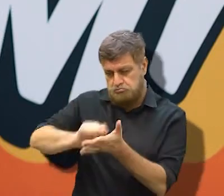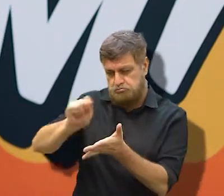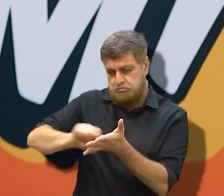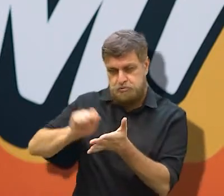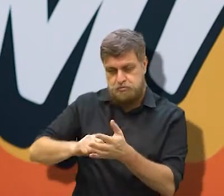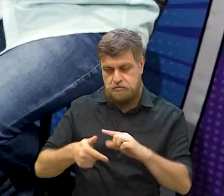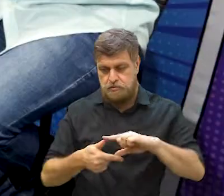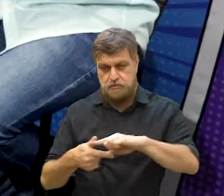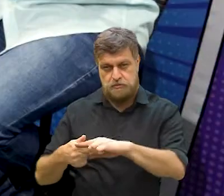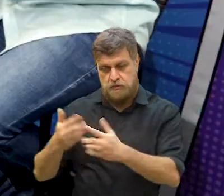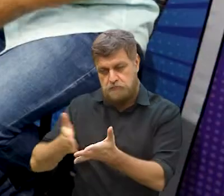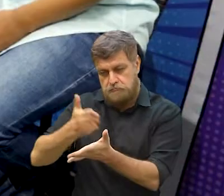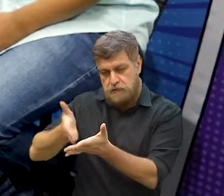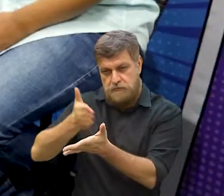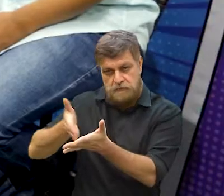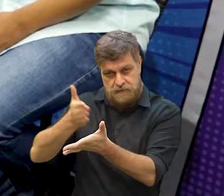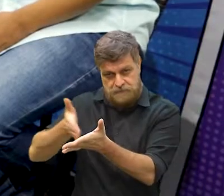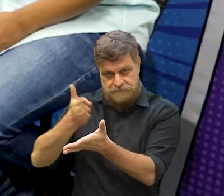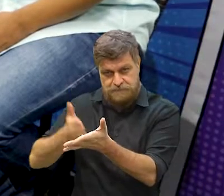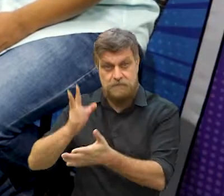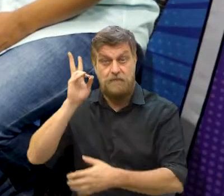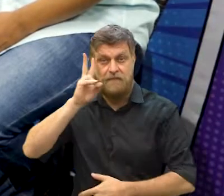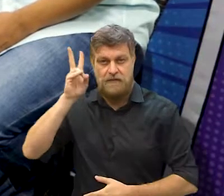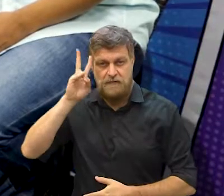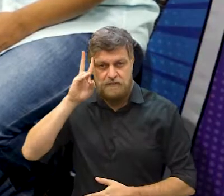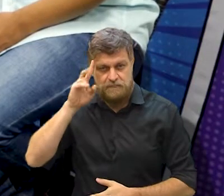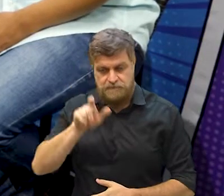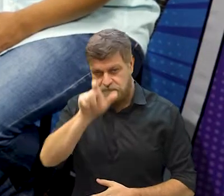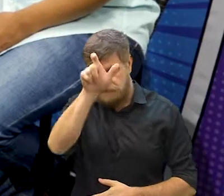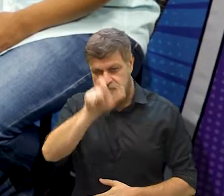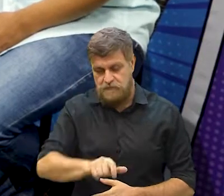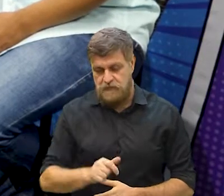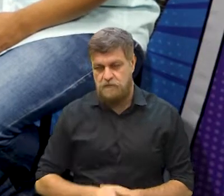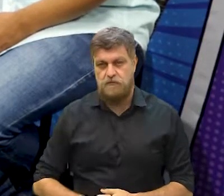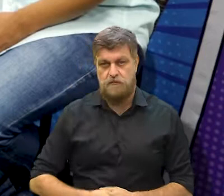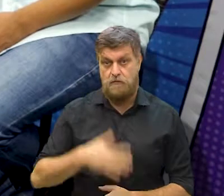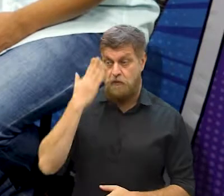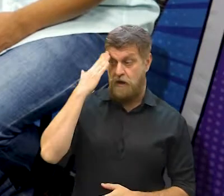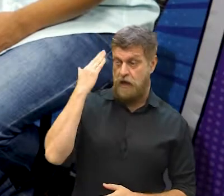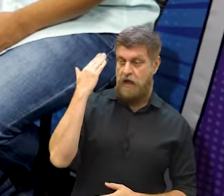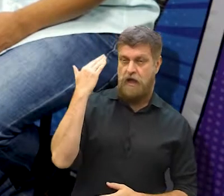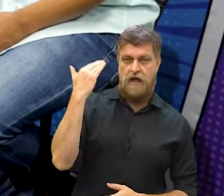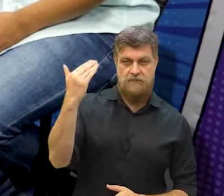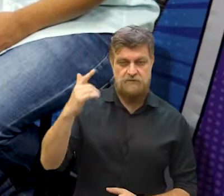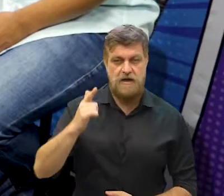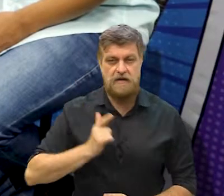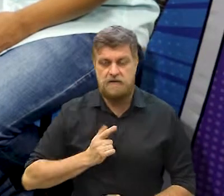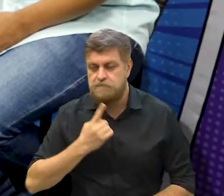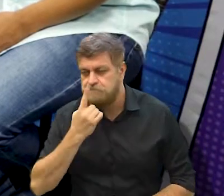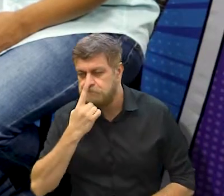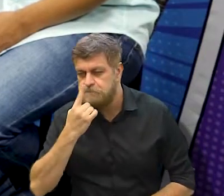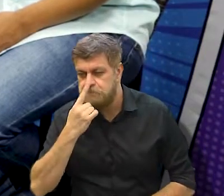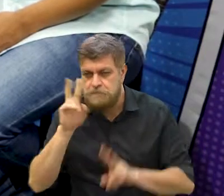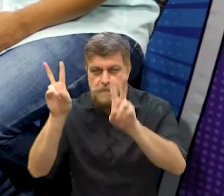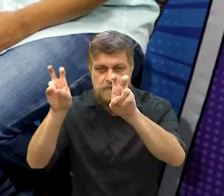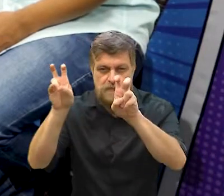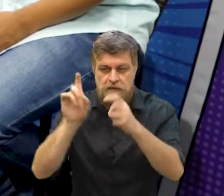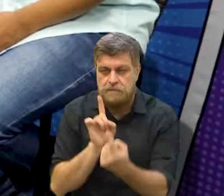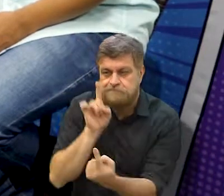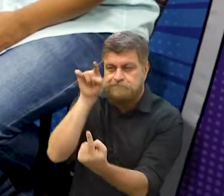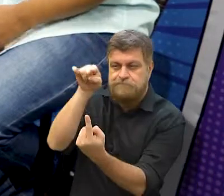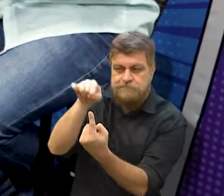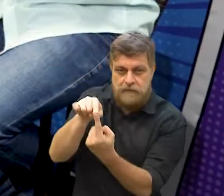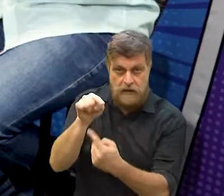o escritor, quando ele vai desenvolver um projeto, né, ele é muito fã e tem ali afinidade pelo assunto que ele